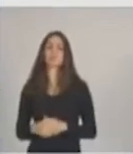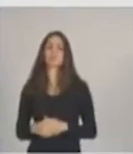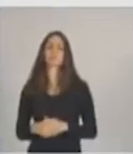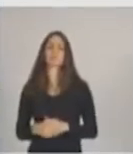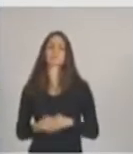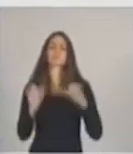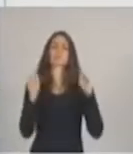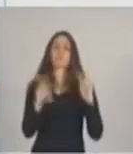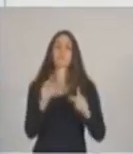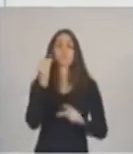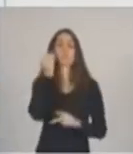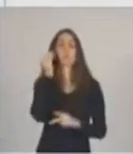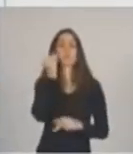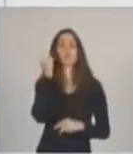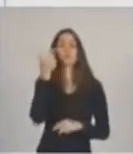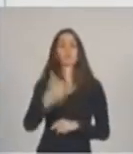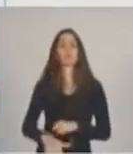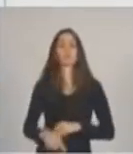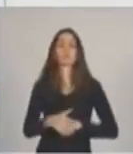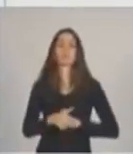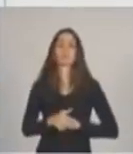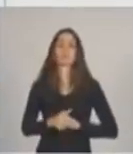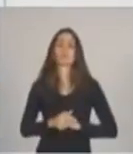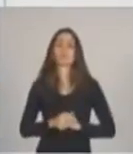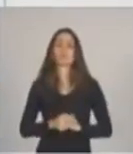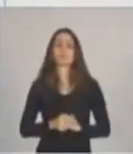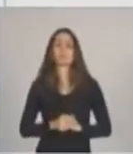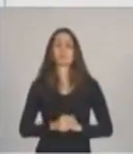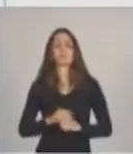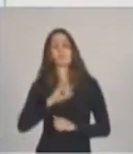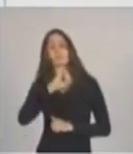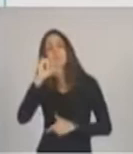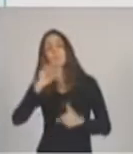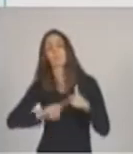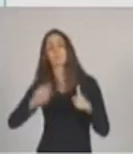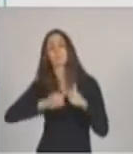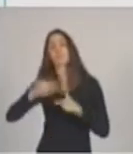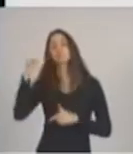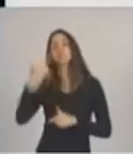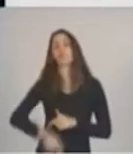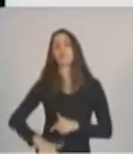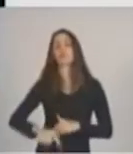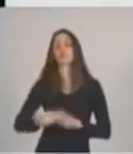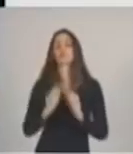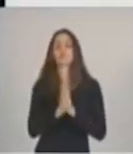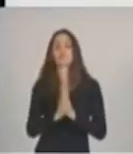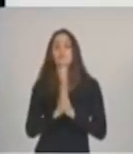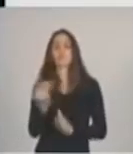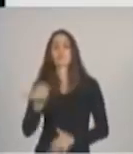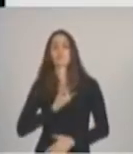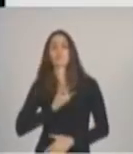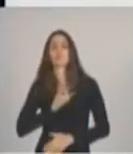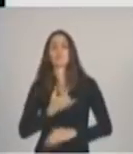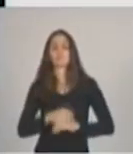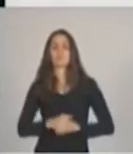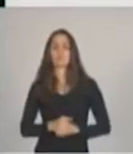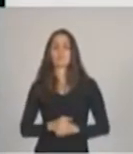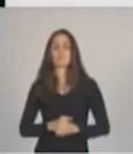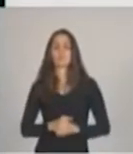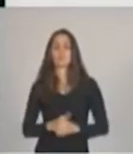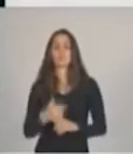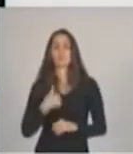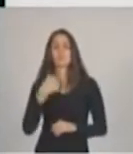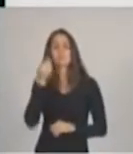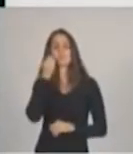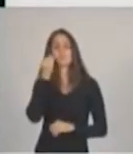Tá, vou tentar aqui. Se der problema novamente, Vossa Excelência me avisa. Que aí eu vou